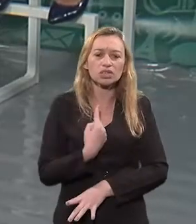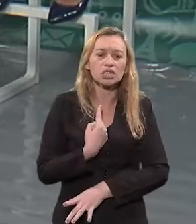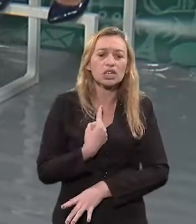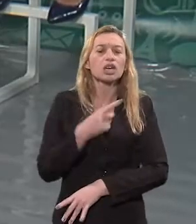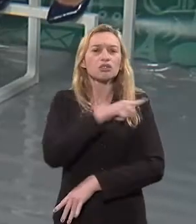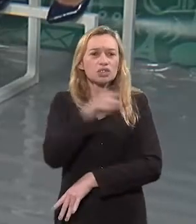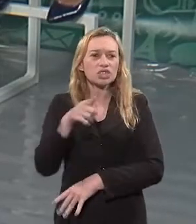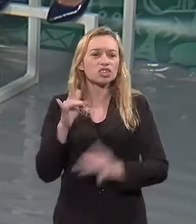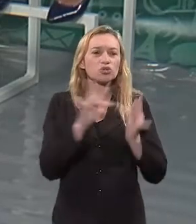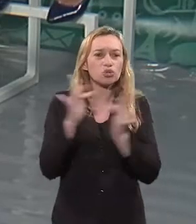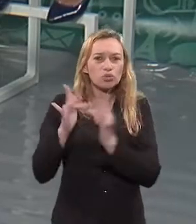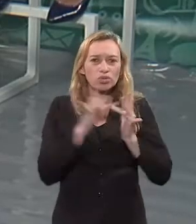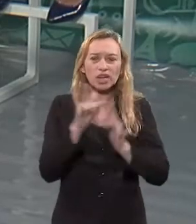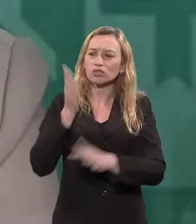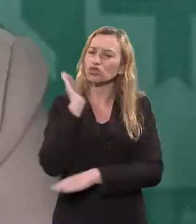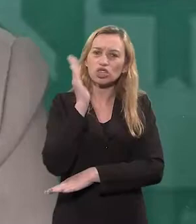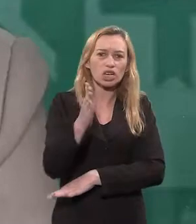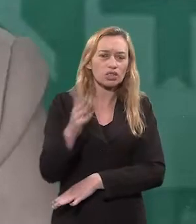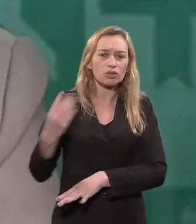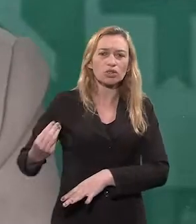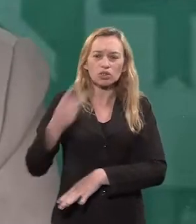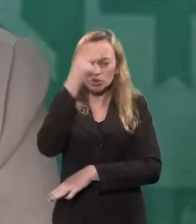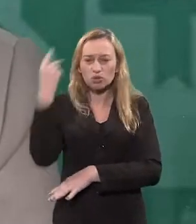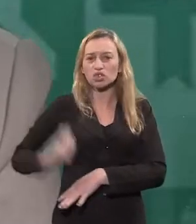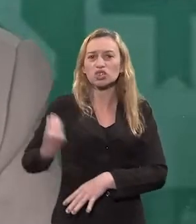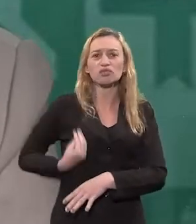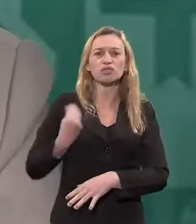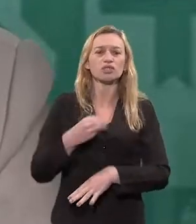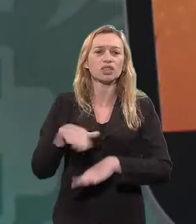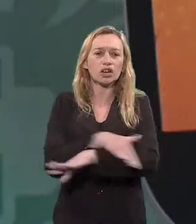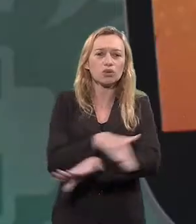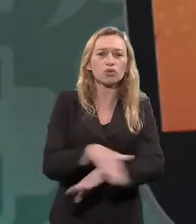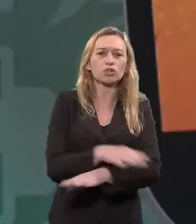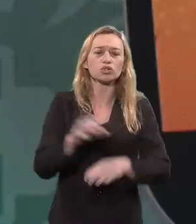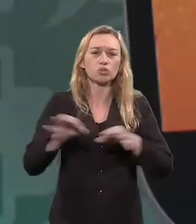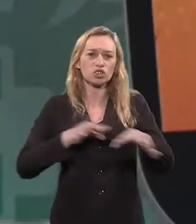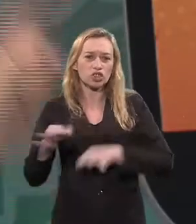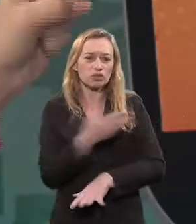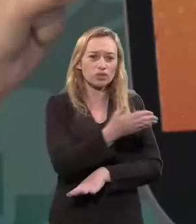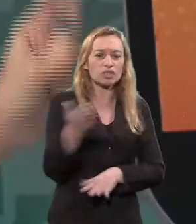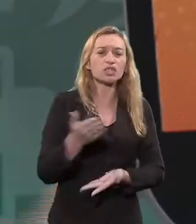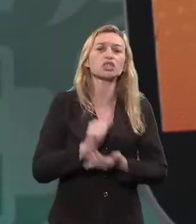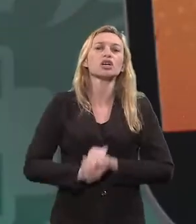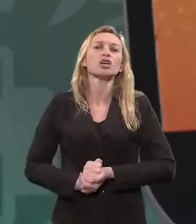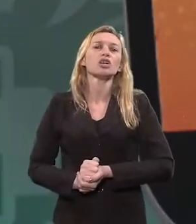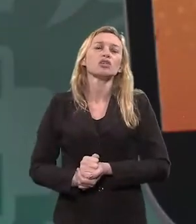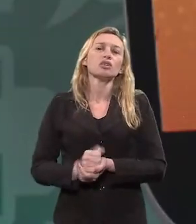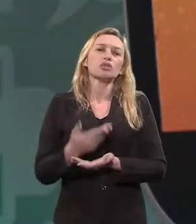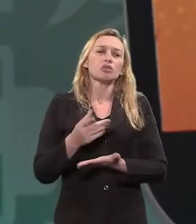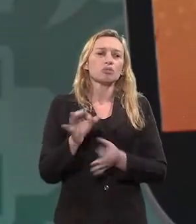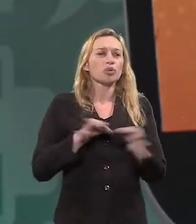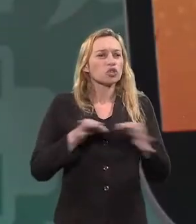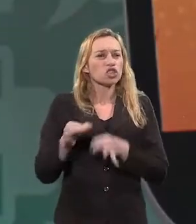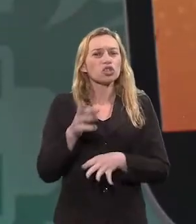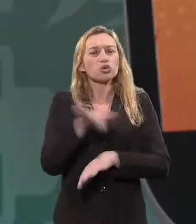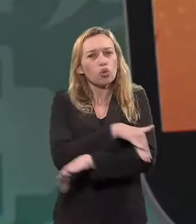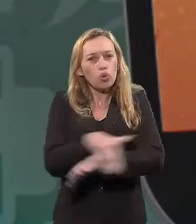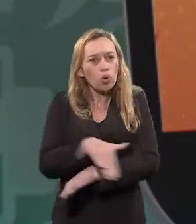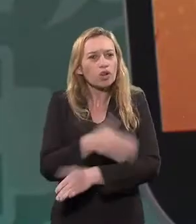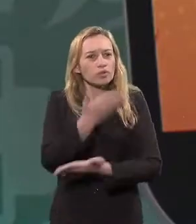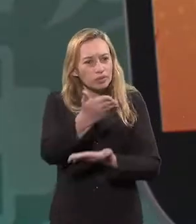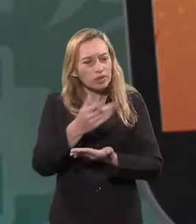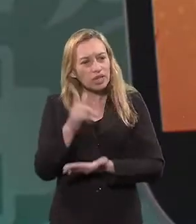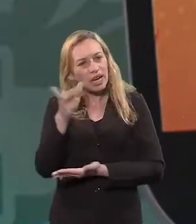gente, porque vocês têm um contato direto, né, com os moradores de rua através dos projetos de vocês. Eu vou começar com a Larissa, que é do Projeto